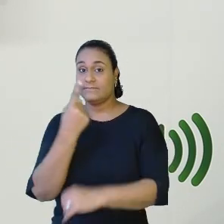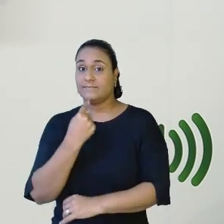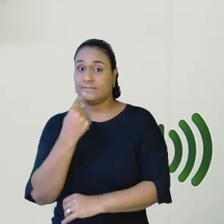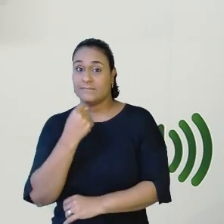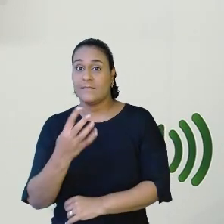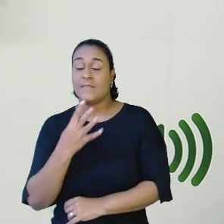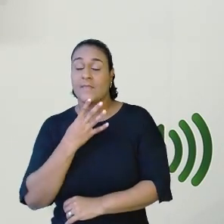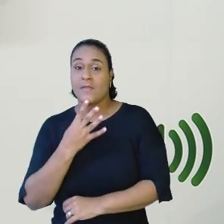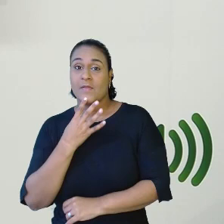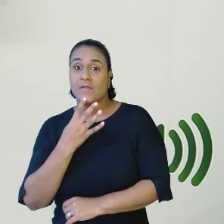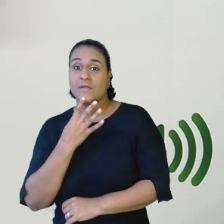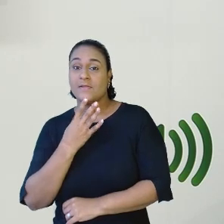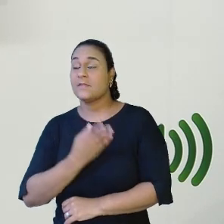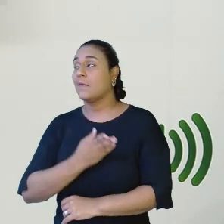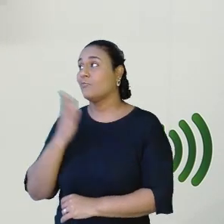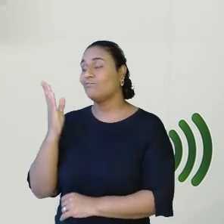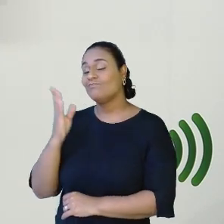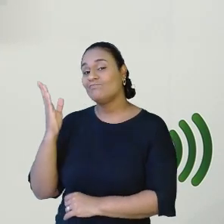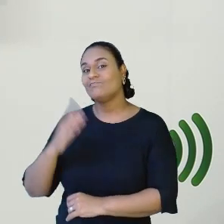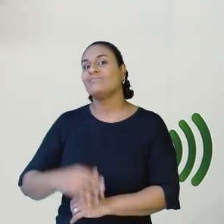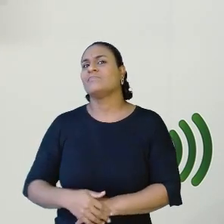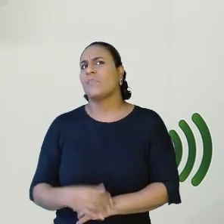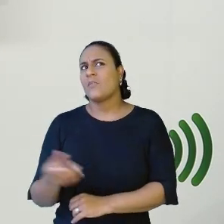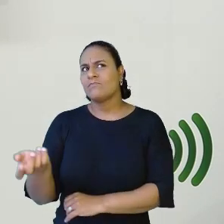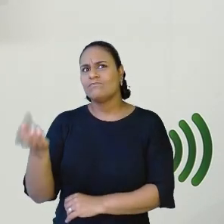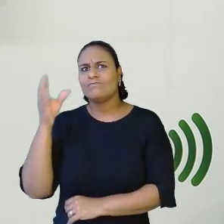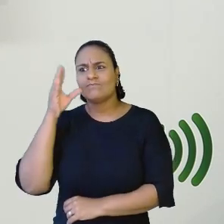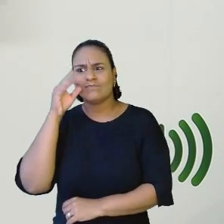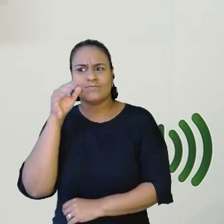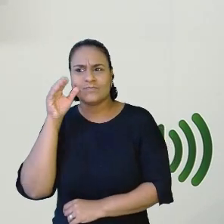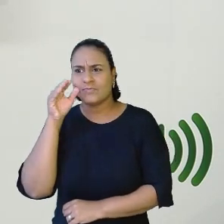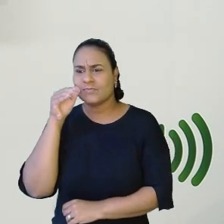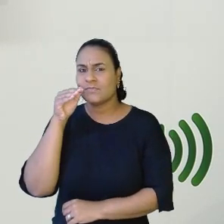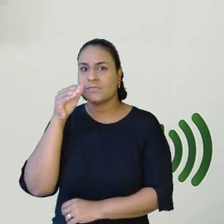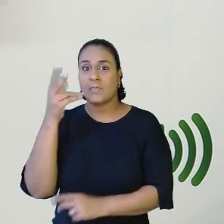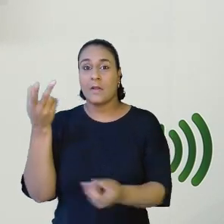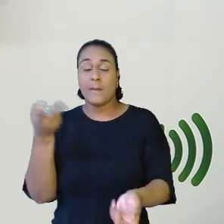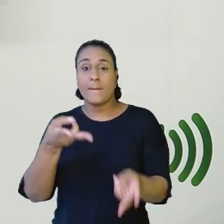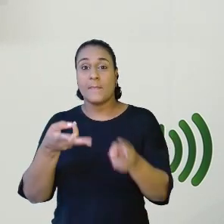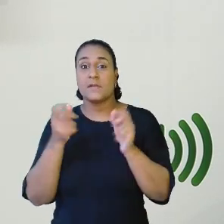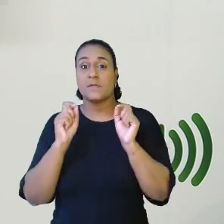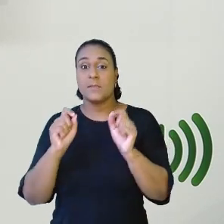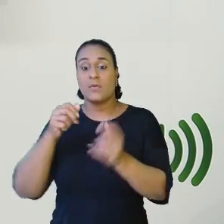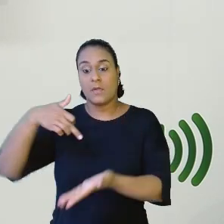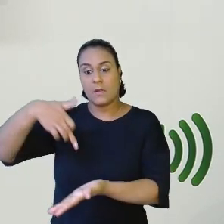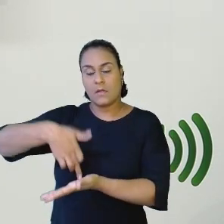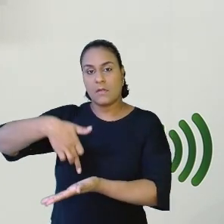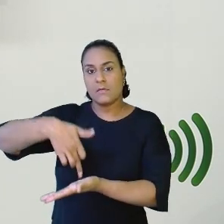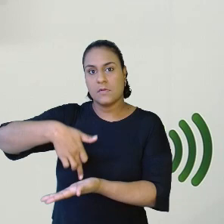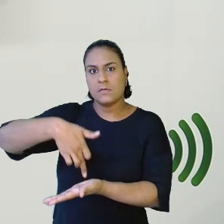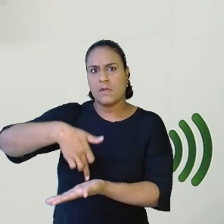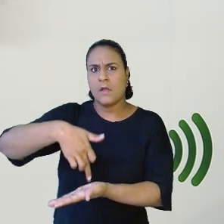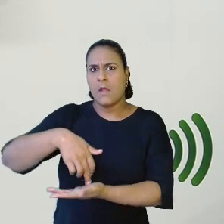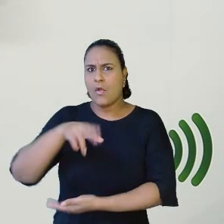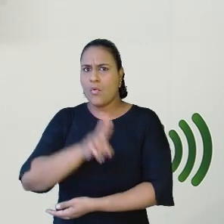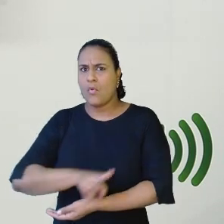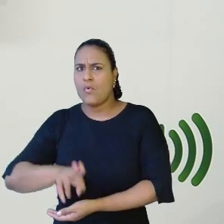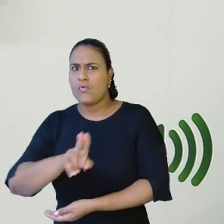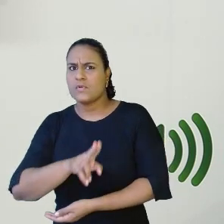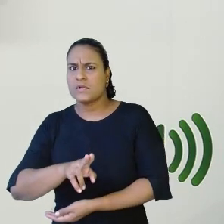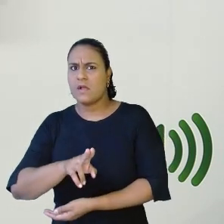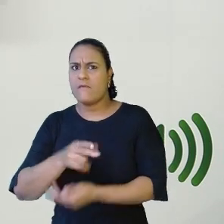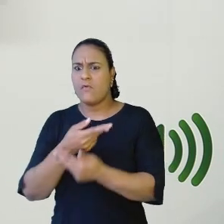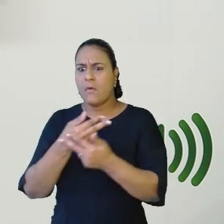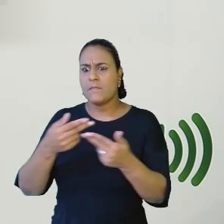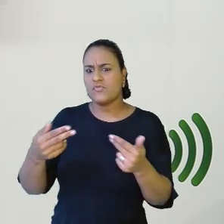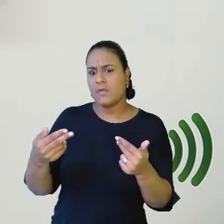do Pica-Pau Amarelo e ficou muito curiosa quando ela percebeu que o Saci usava um acessório bem parecido com o dela,